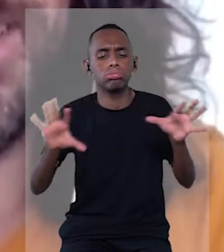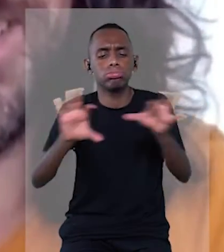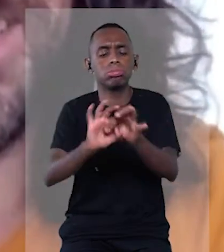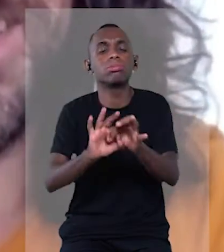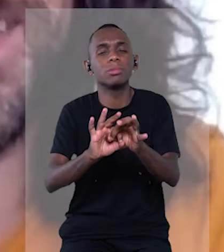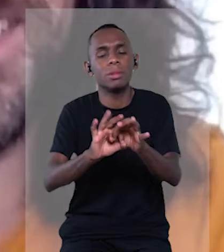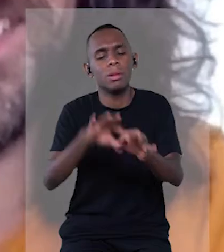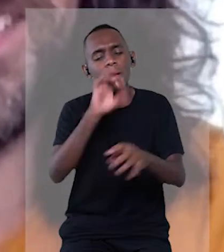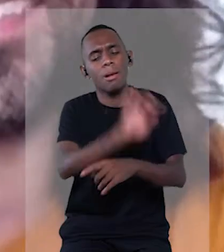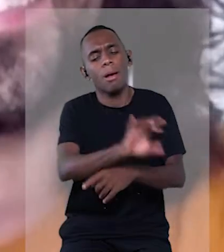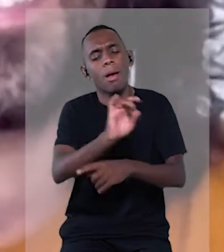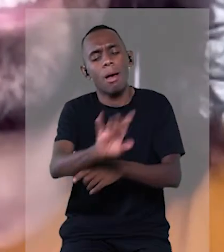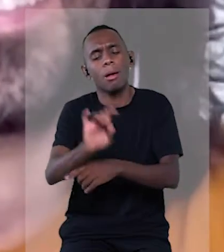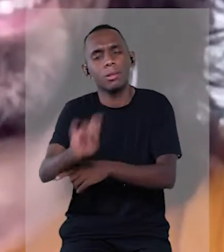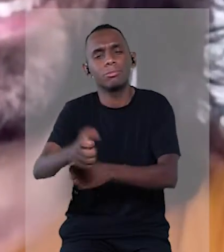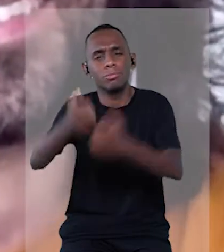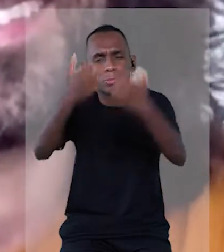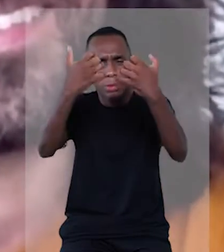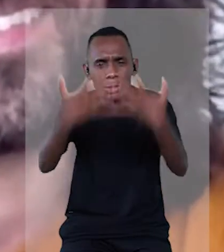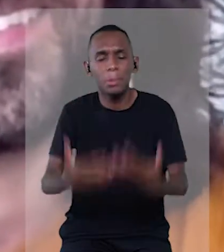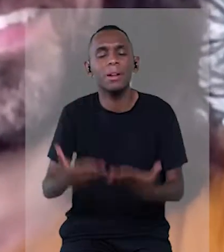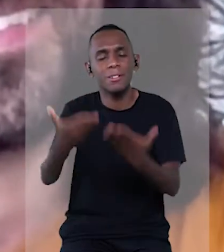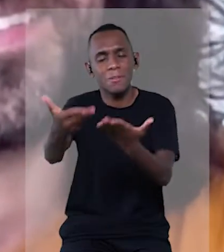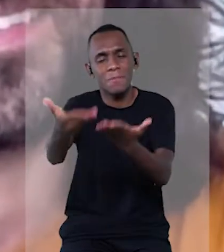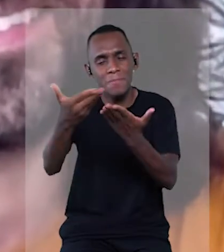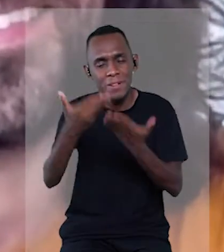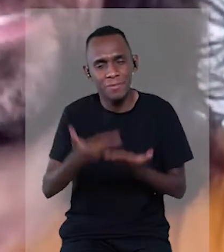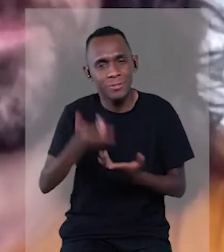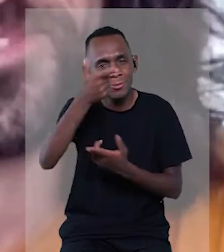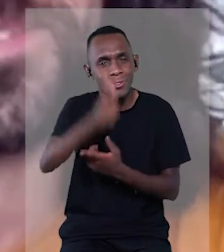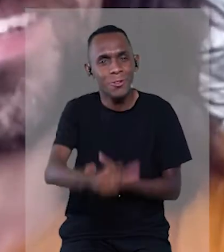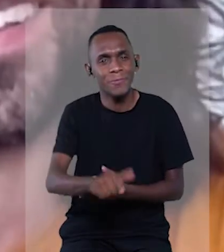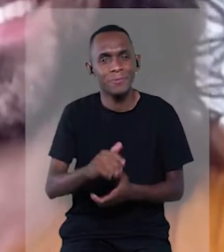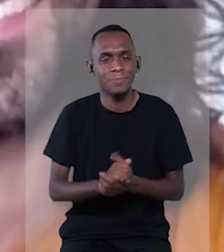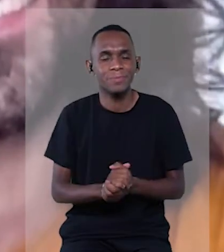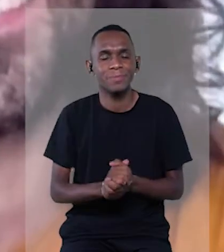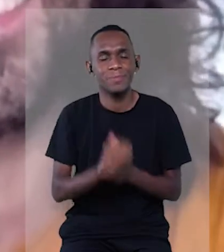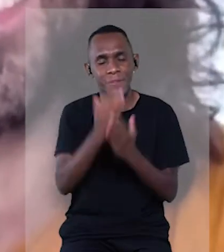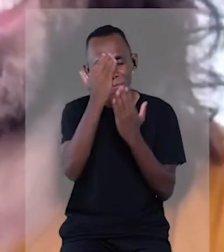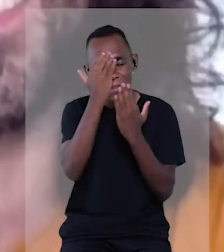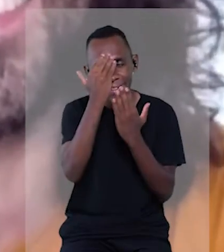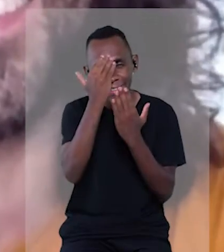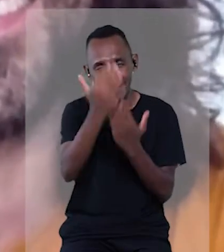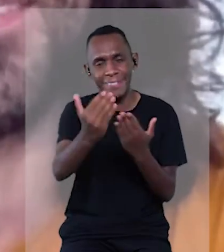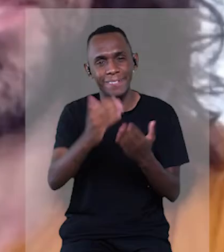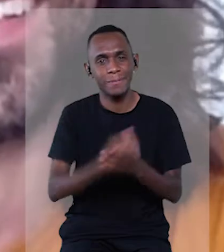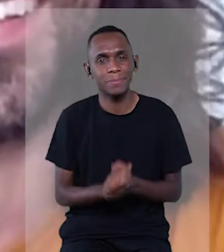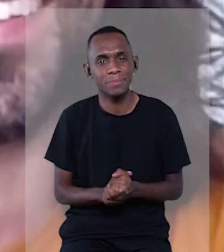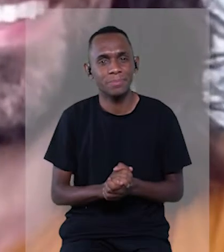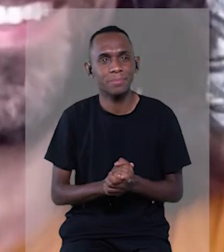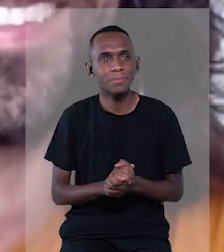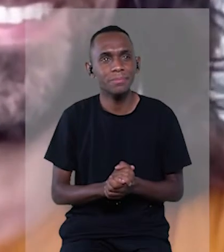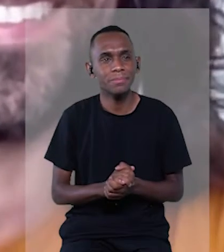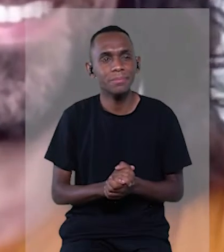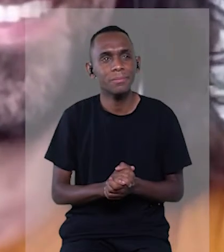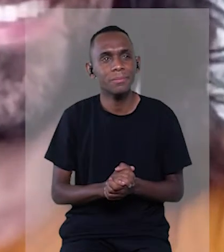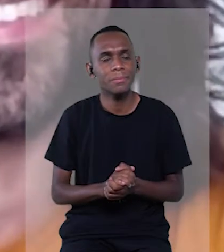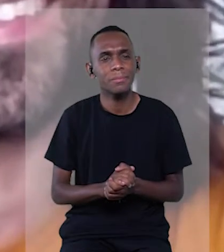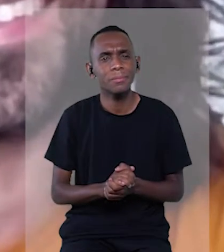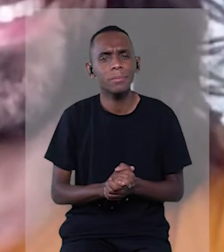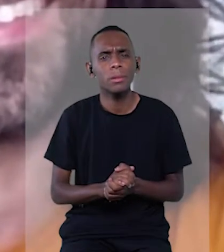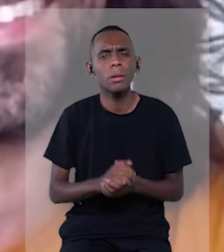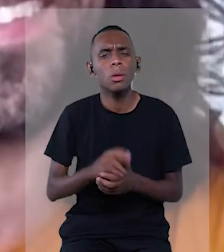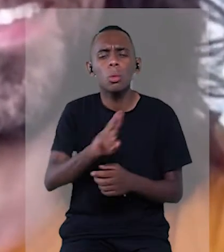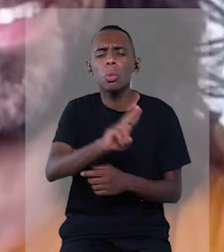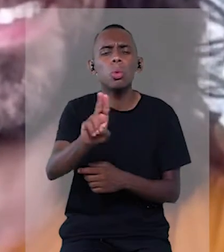aí da sua trajetória. Bem-vindo de novo. Muito obrigado. Vamos Loura lá. Aidan, que